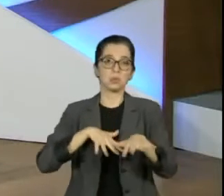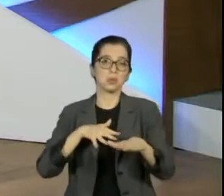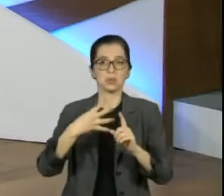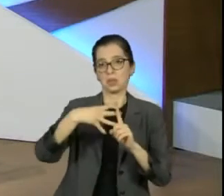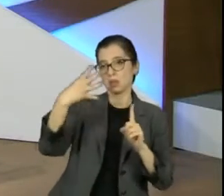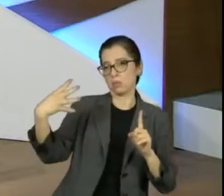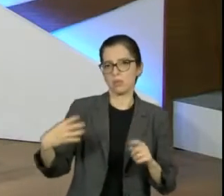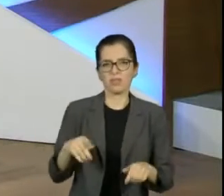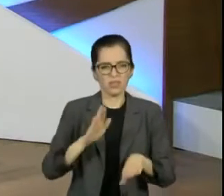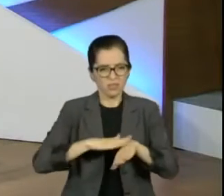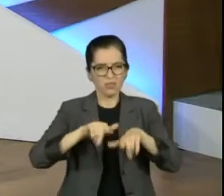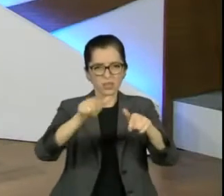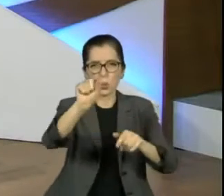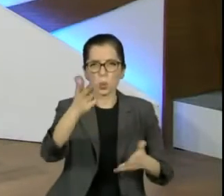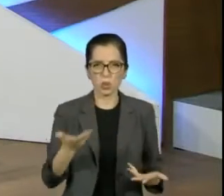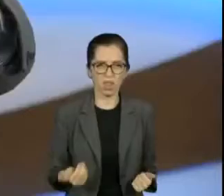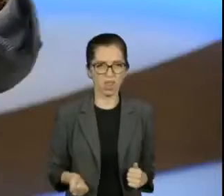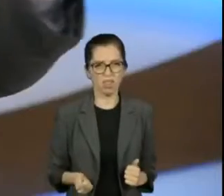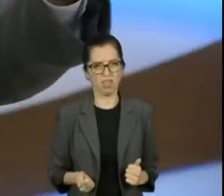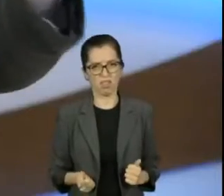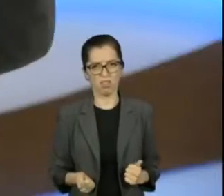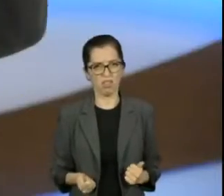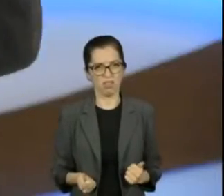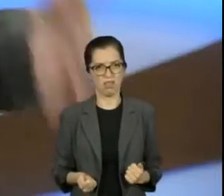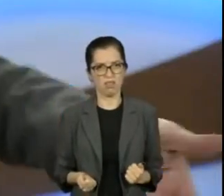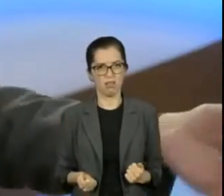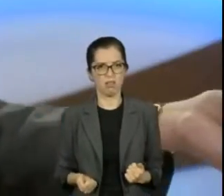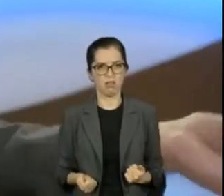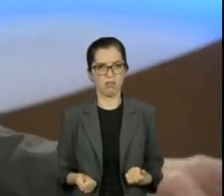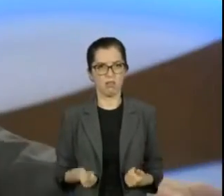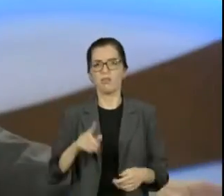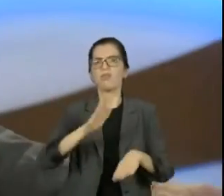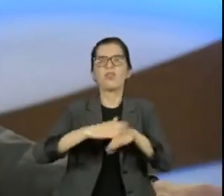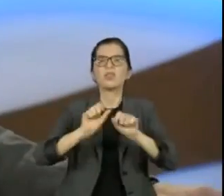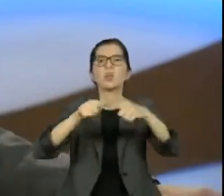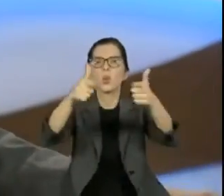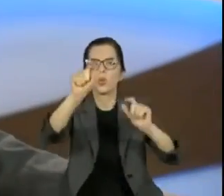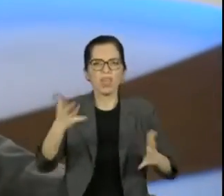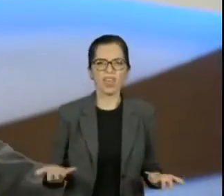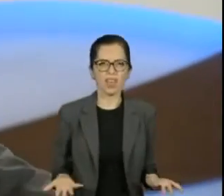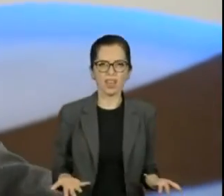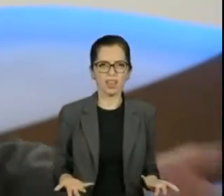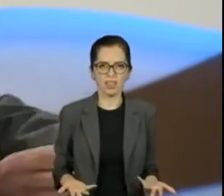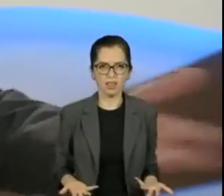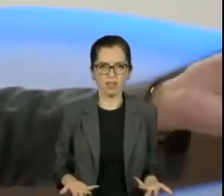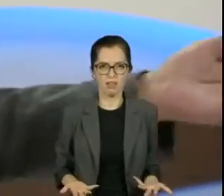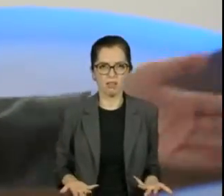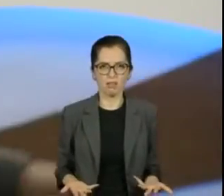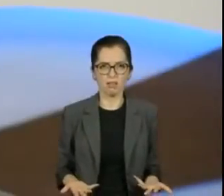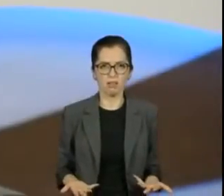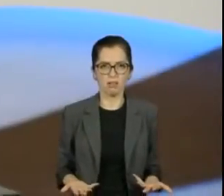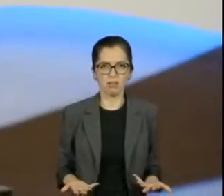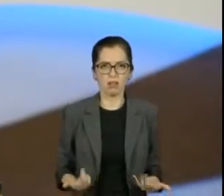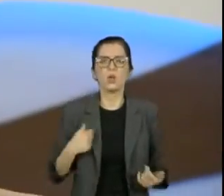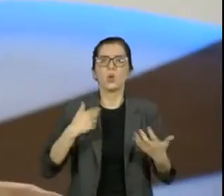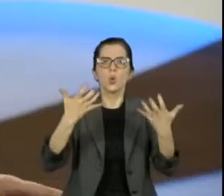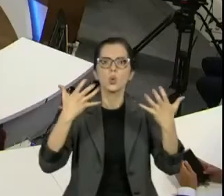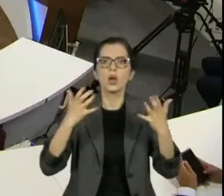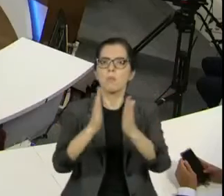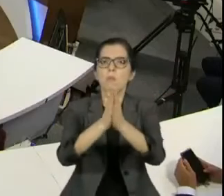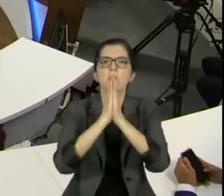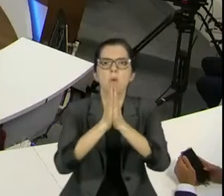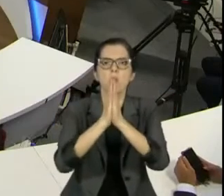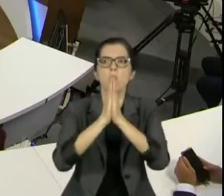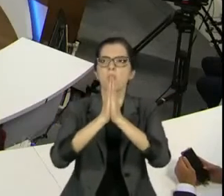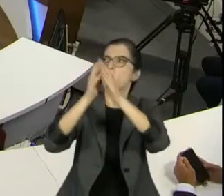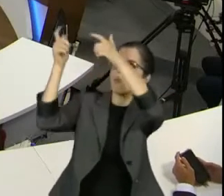Então, O que você vai fazer? desce o disco voador que eu quero ir embora, ué. Vem me buscar. Prefeito,